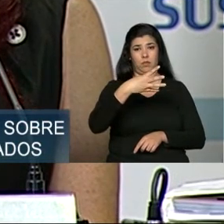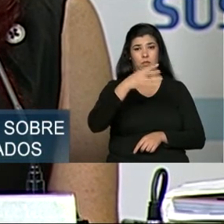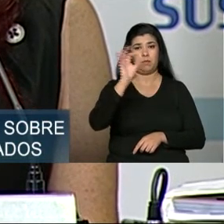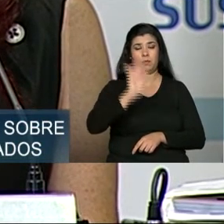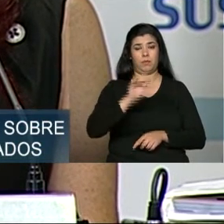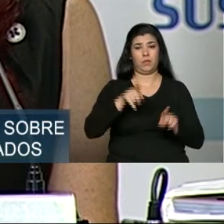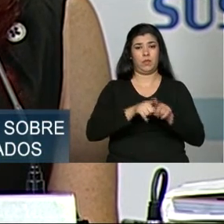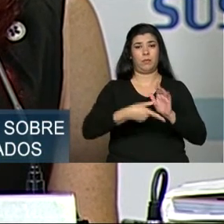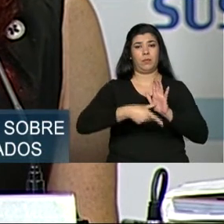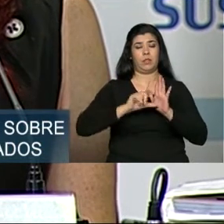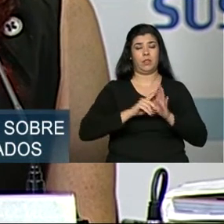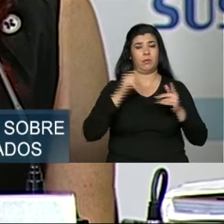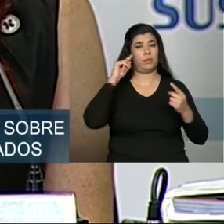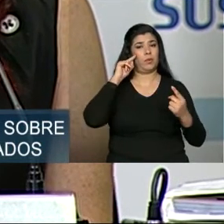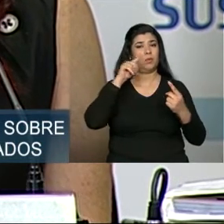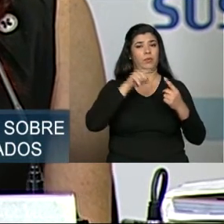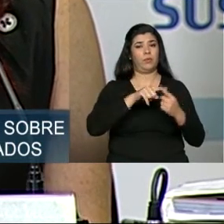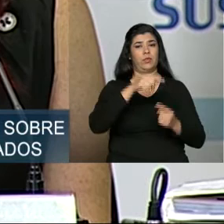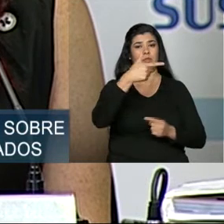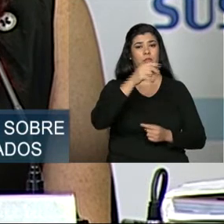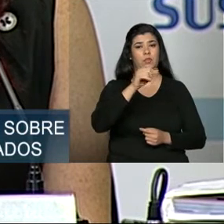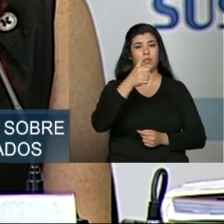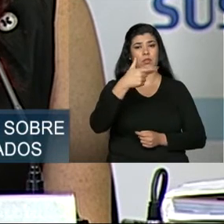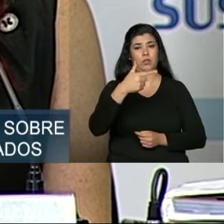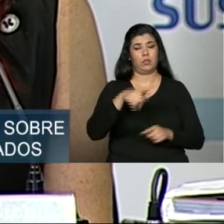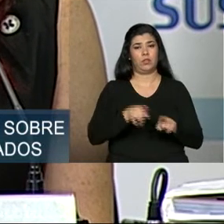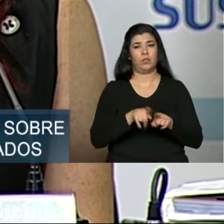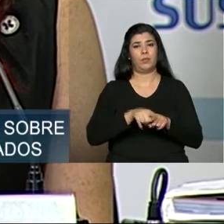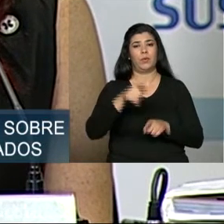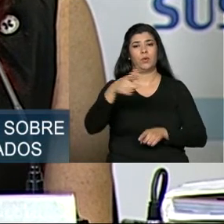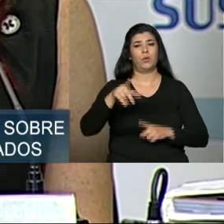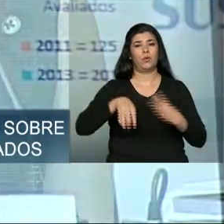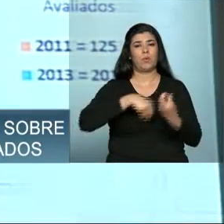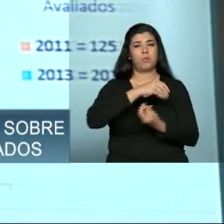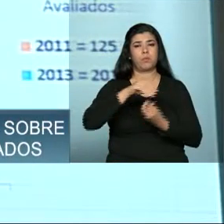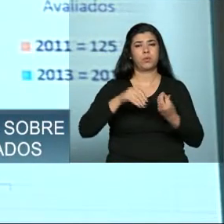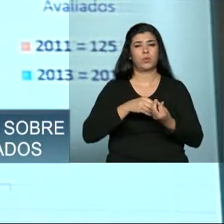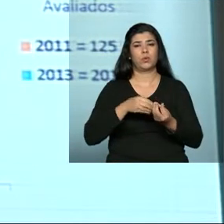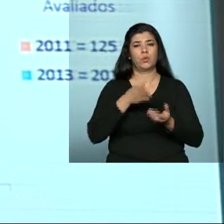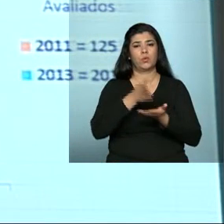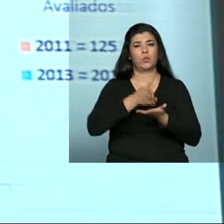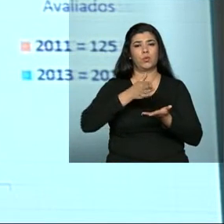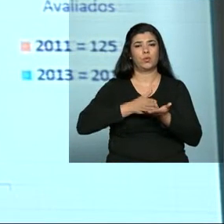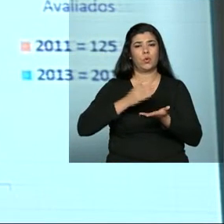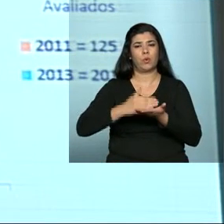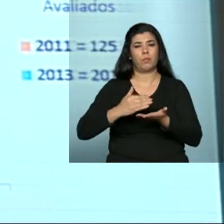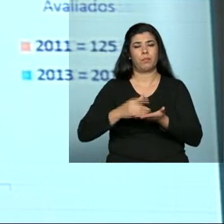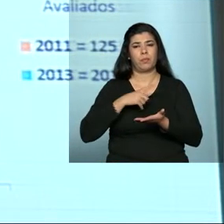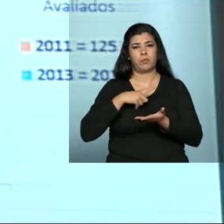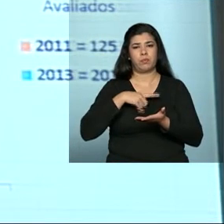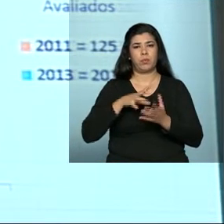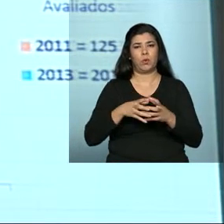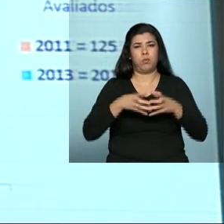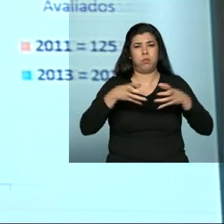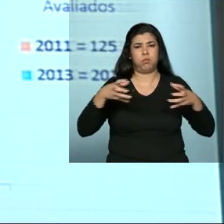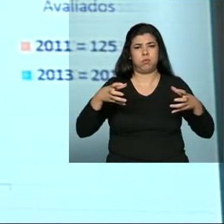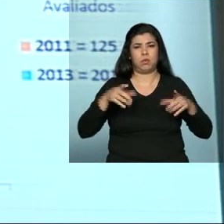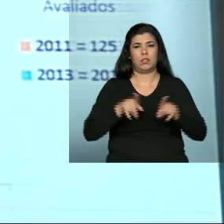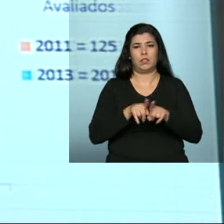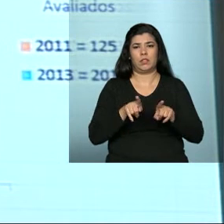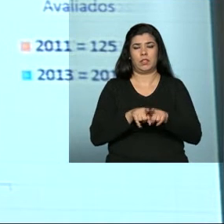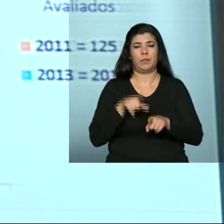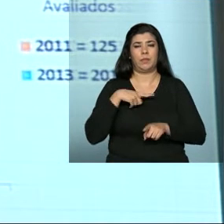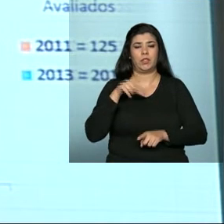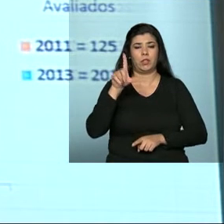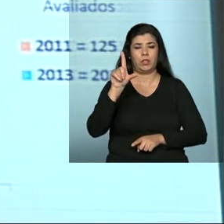Pode passar. Na mistura para bolo aerado, 16,6%, houve uma redução média do teor